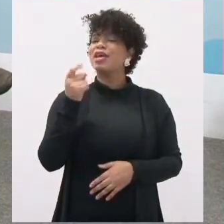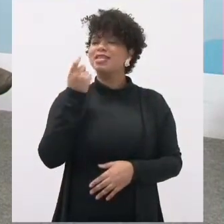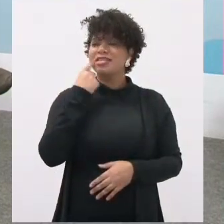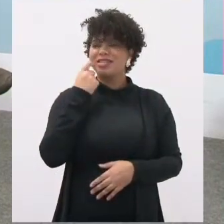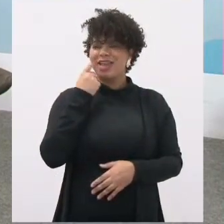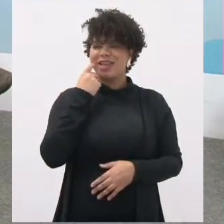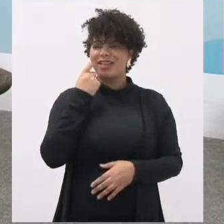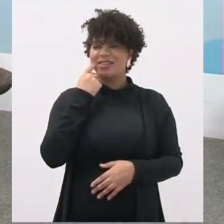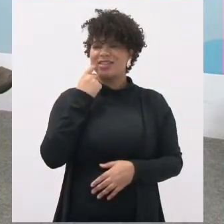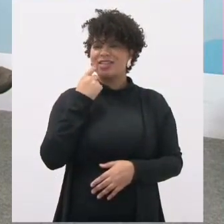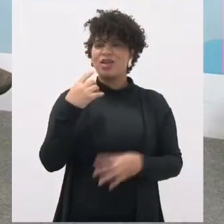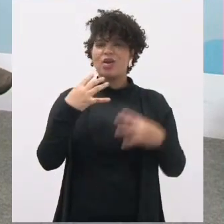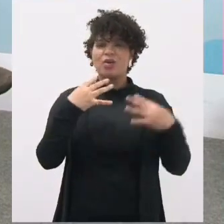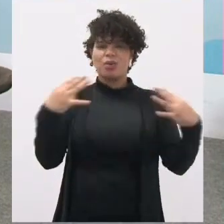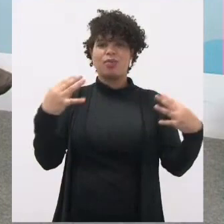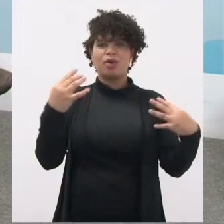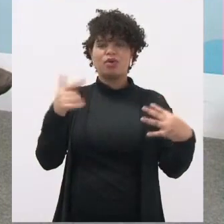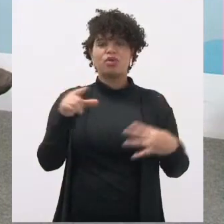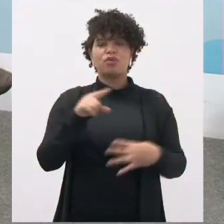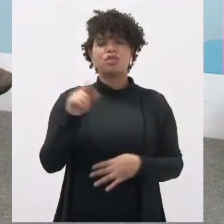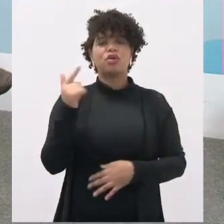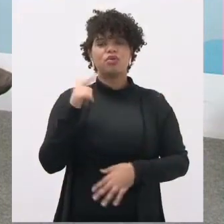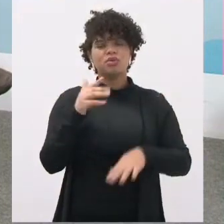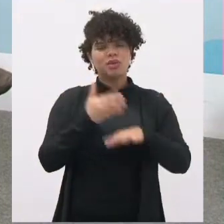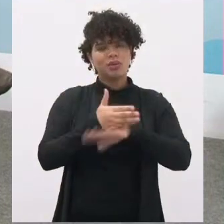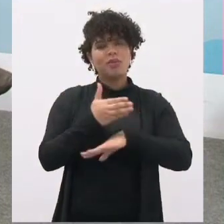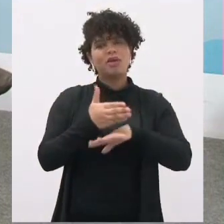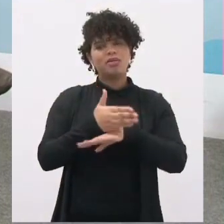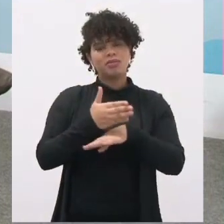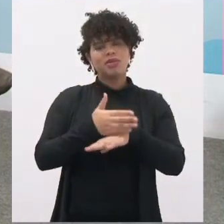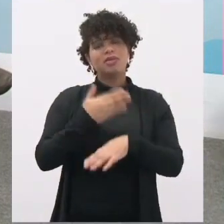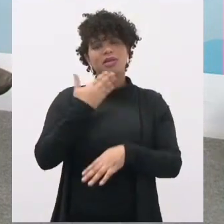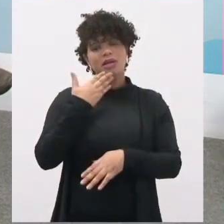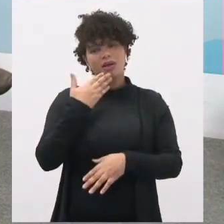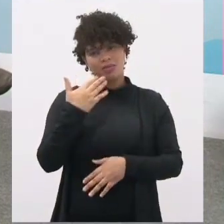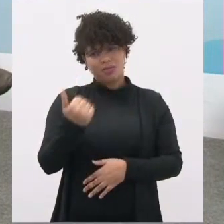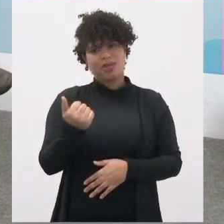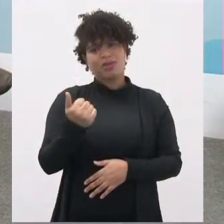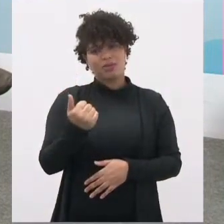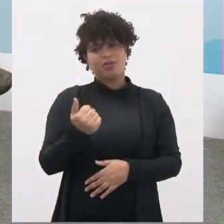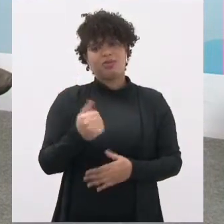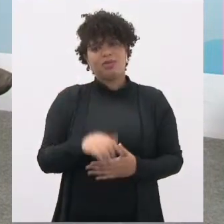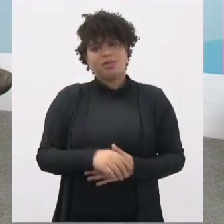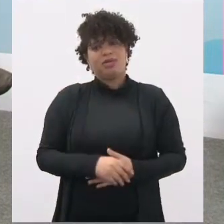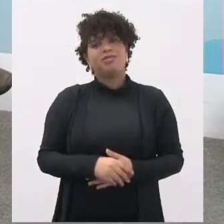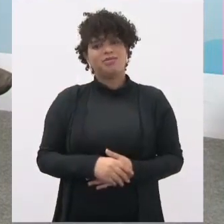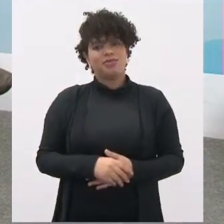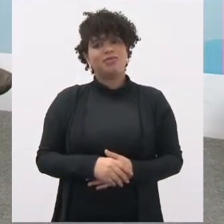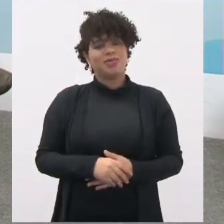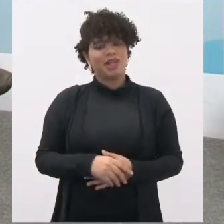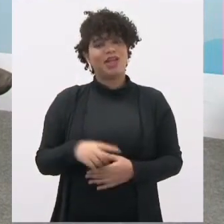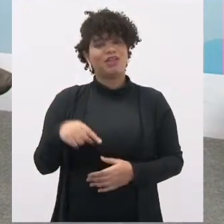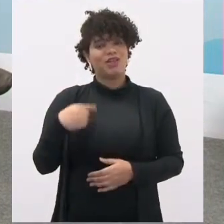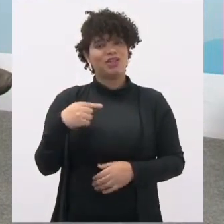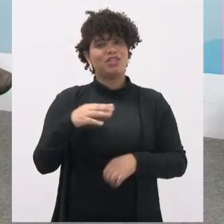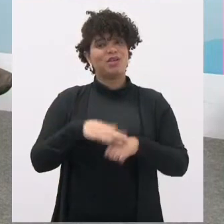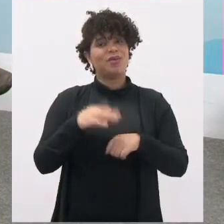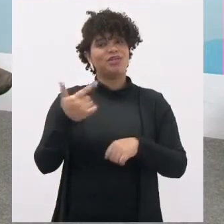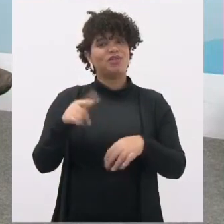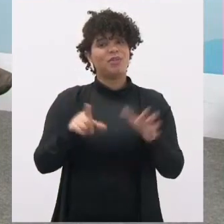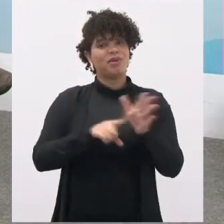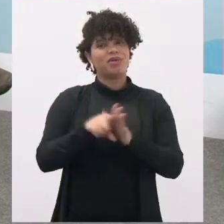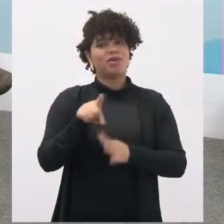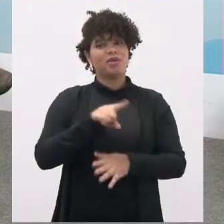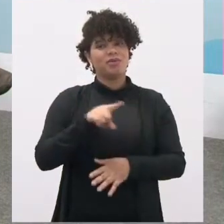ser outro público, né? Exatamente. Mas que vocês consigam participar um pouco mais aqui com a gente. Porque a gente vai chamar mais uma interação com